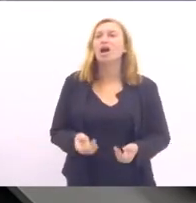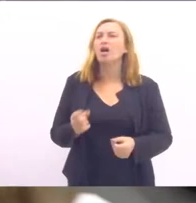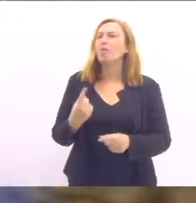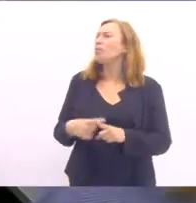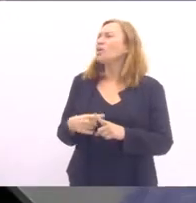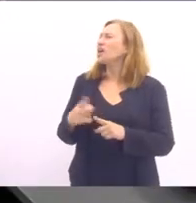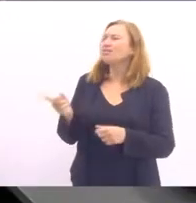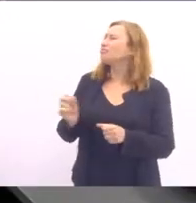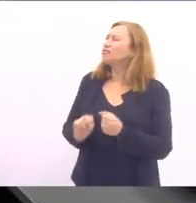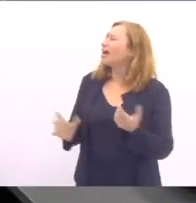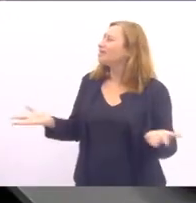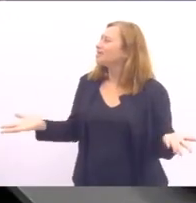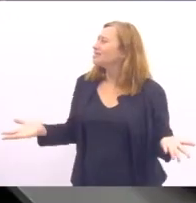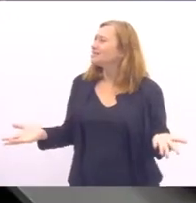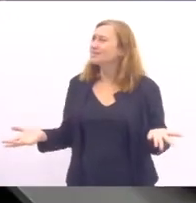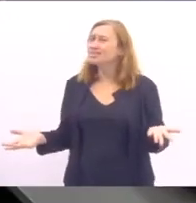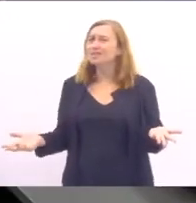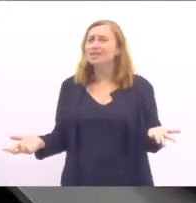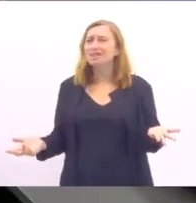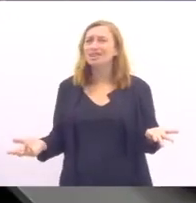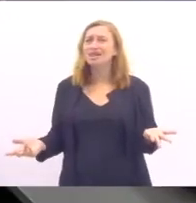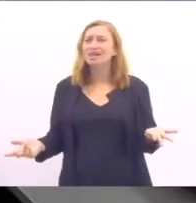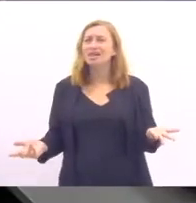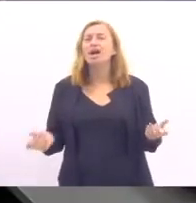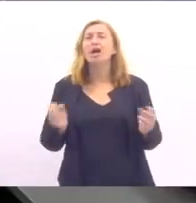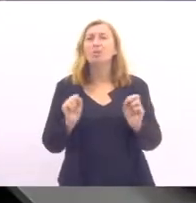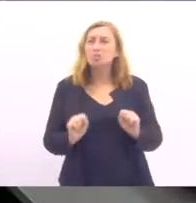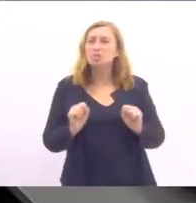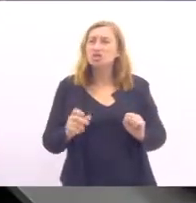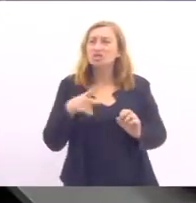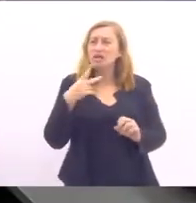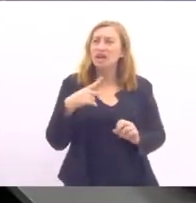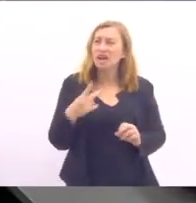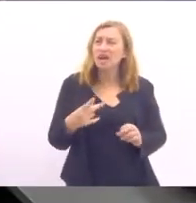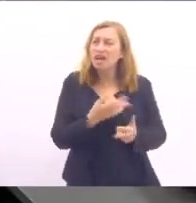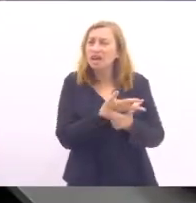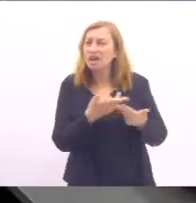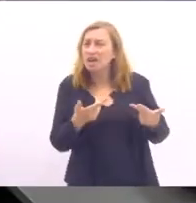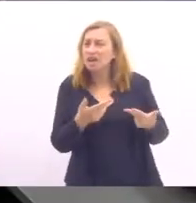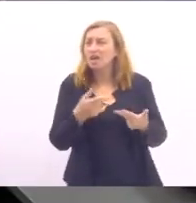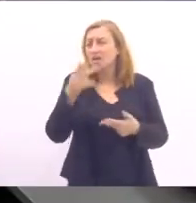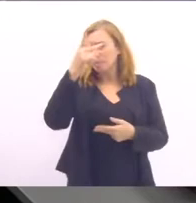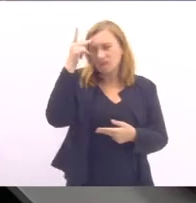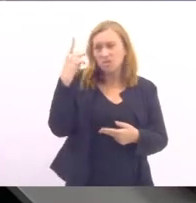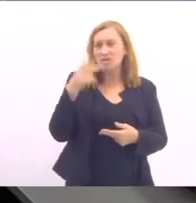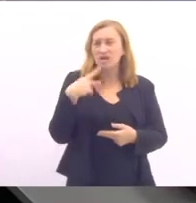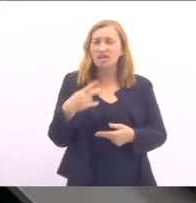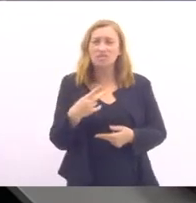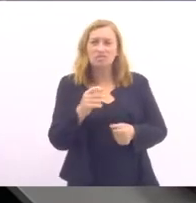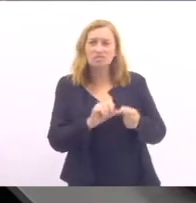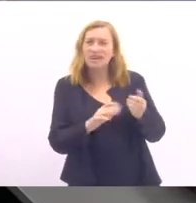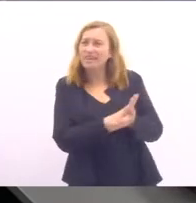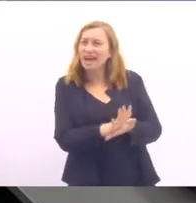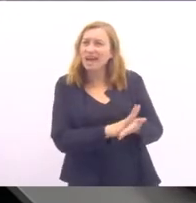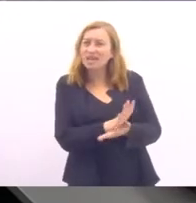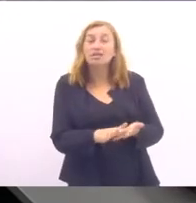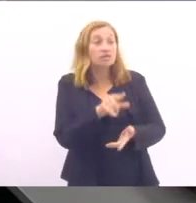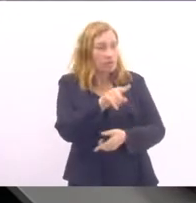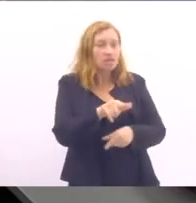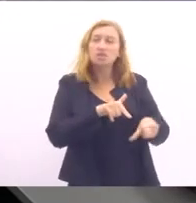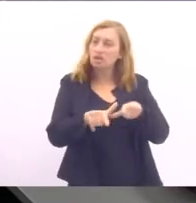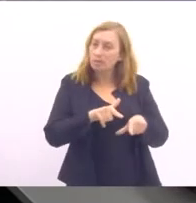fica, por que vocês não fazem? E depois eles podiam até dizer que era alguém que estava falando que eles não fazem nada, mas eles fazem muito. Mas